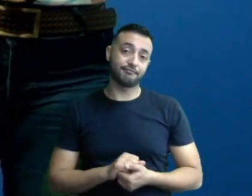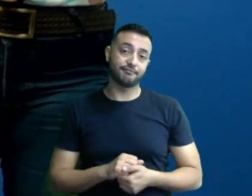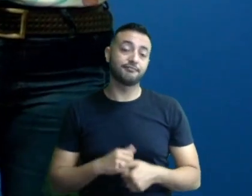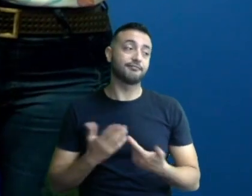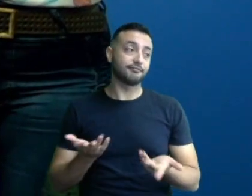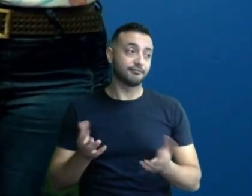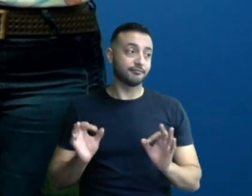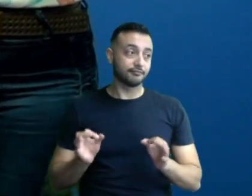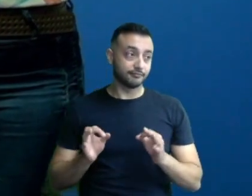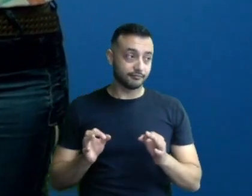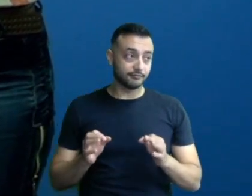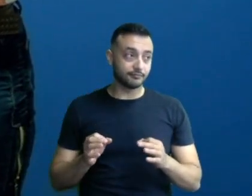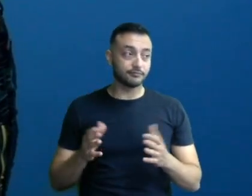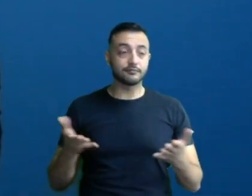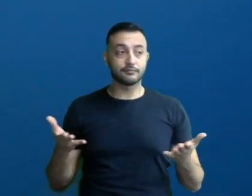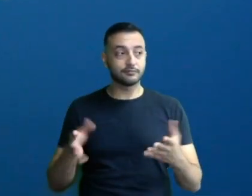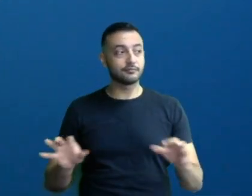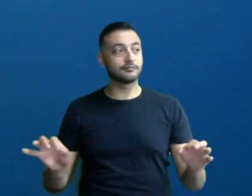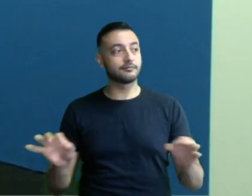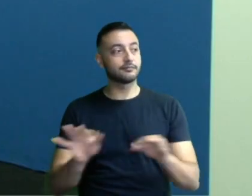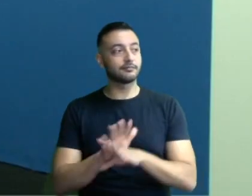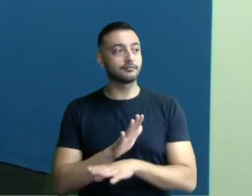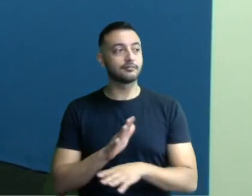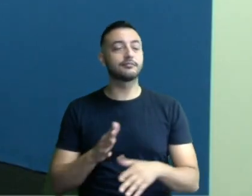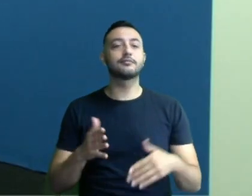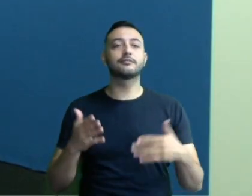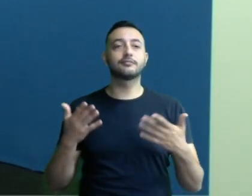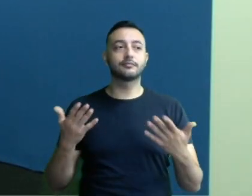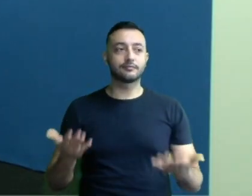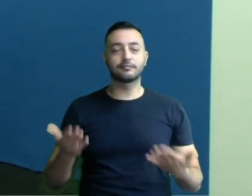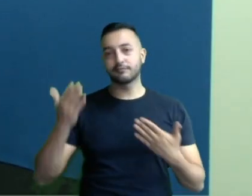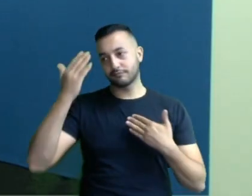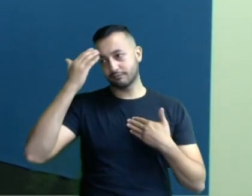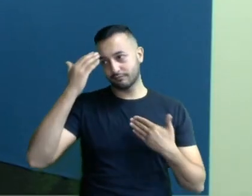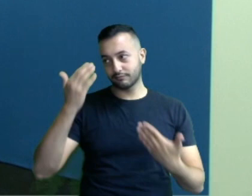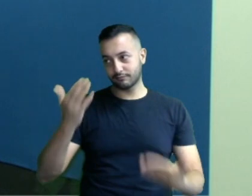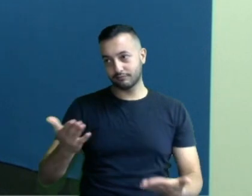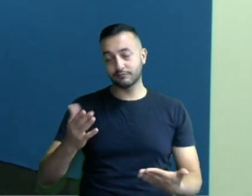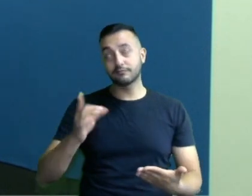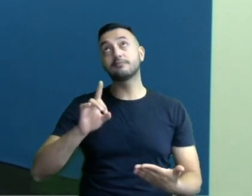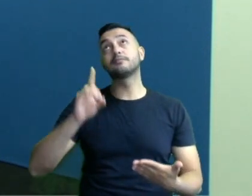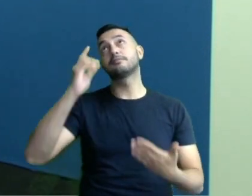certo? E por hoje é só, tá? Gratidão a